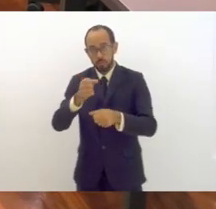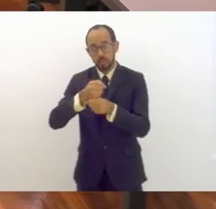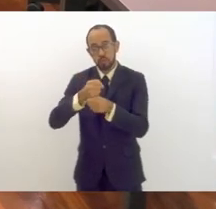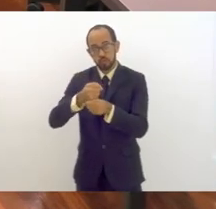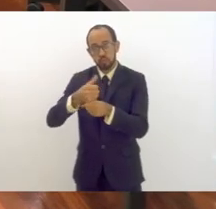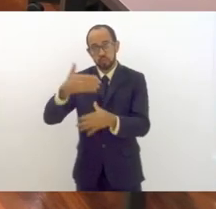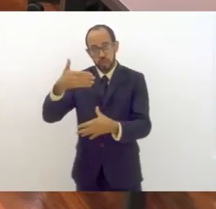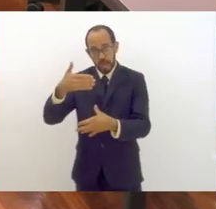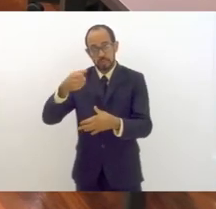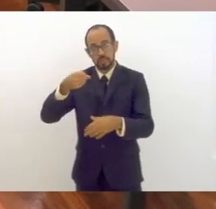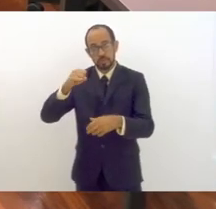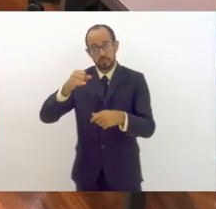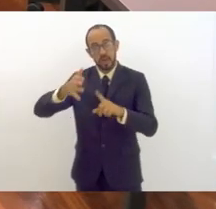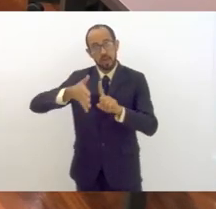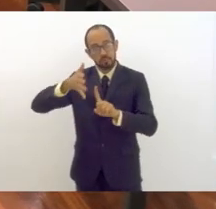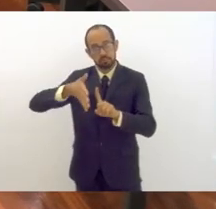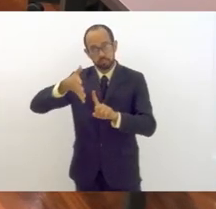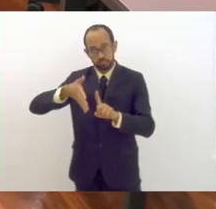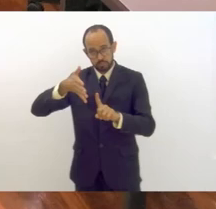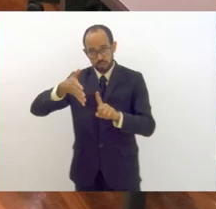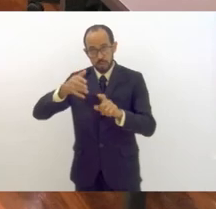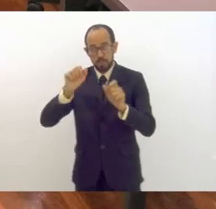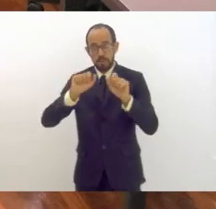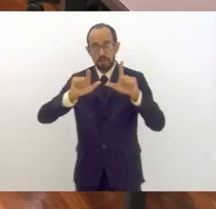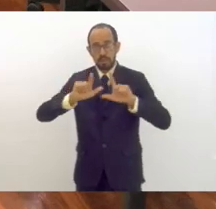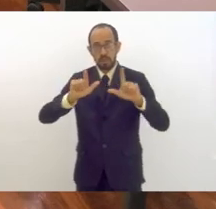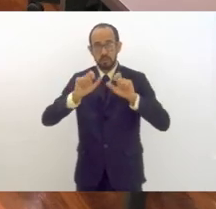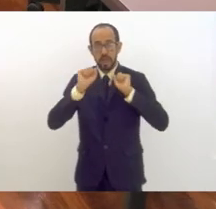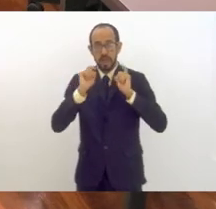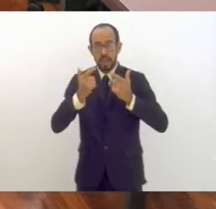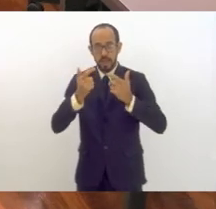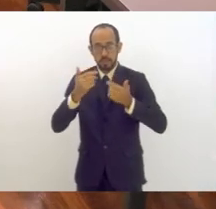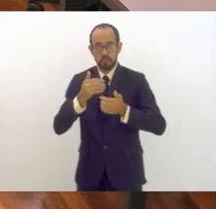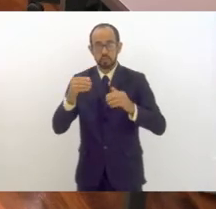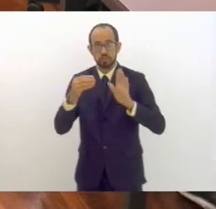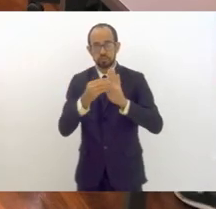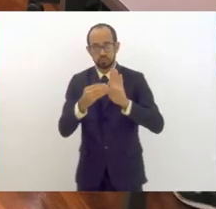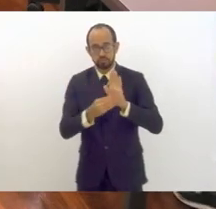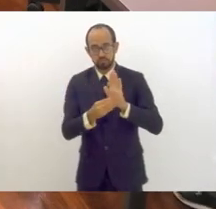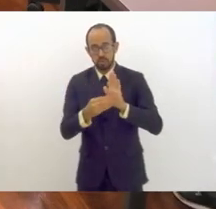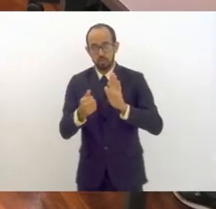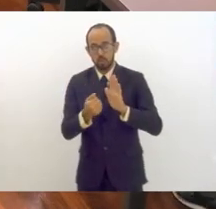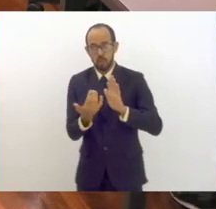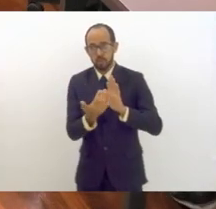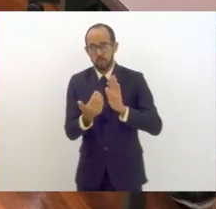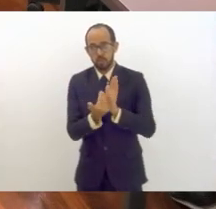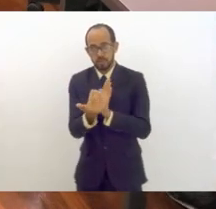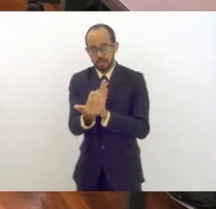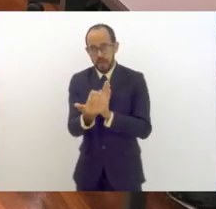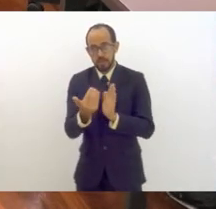da palavra, para poder a TV Alerj identificar assim que a gente começar, por favor.